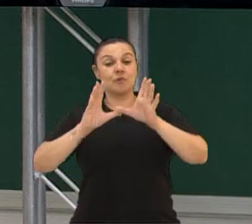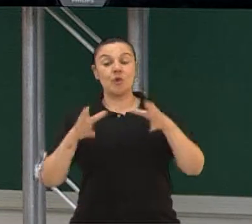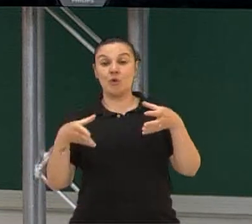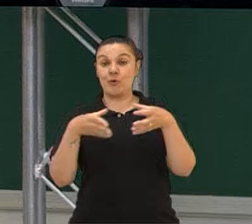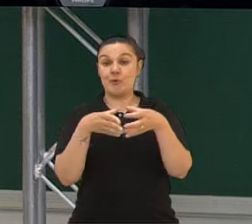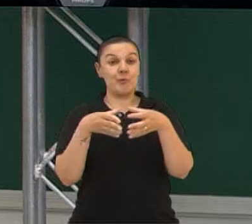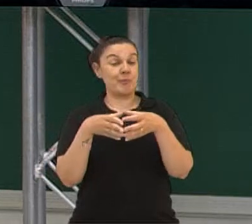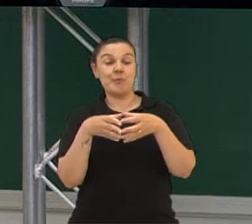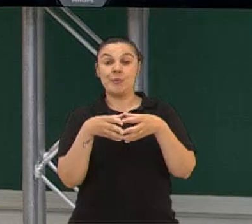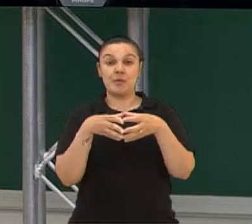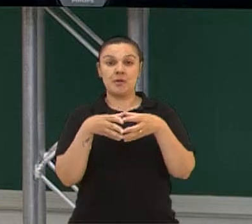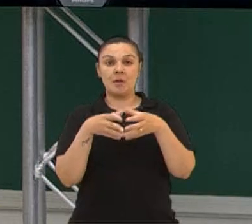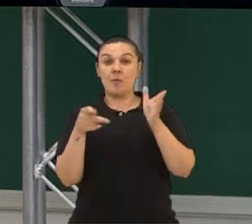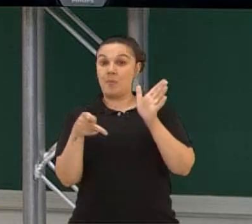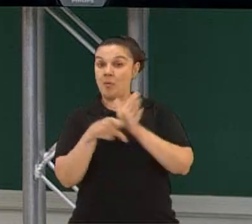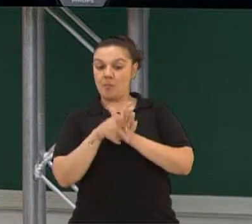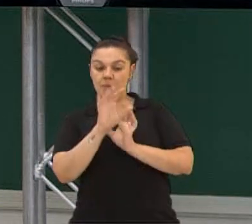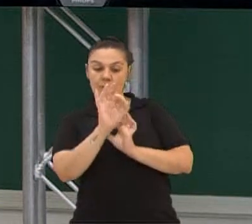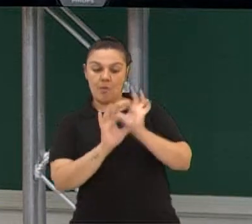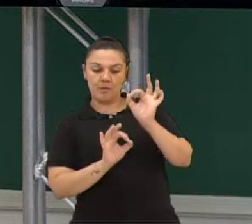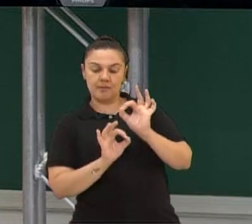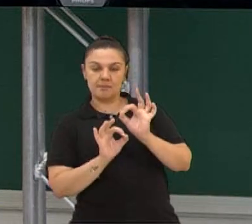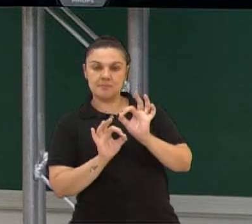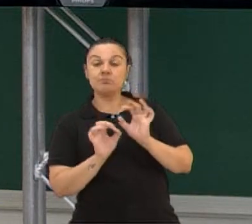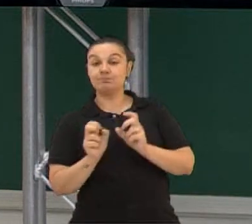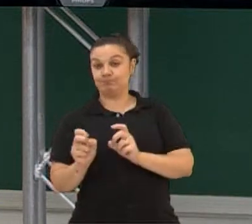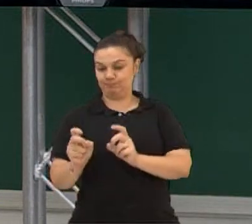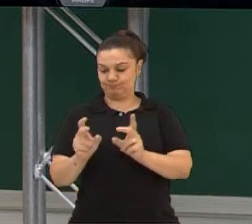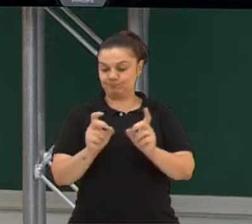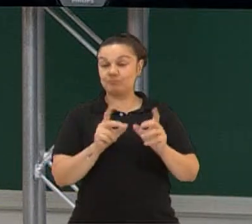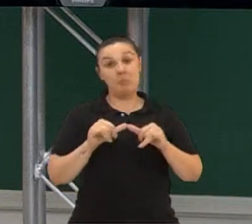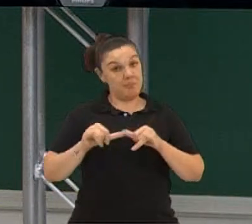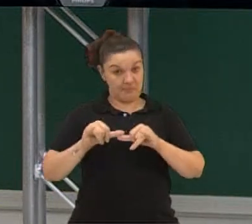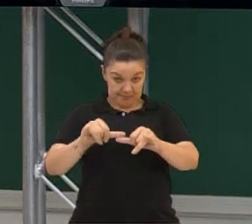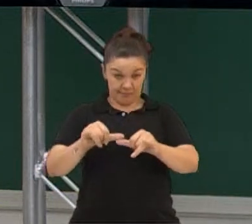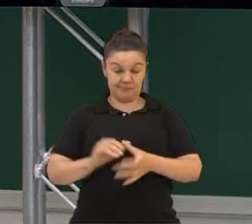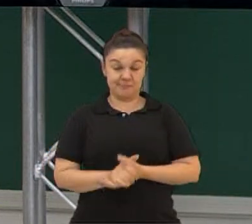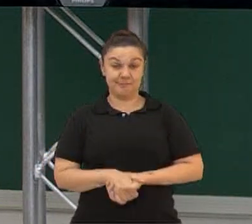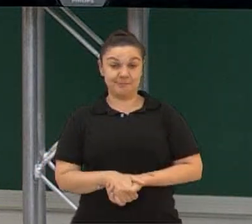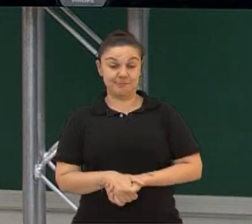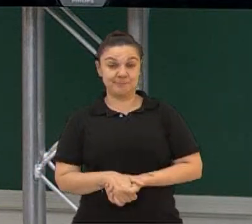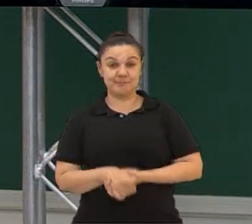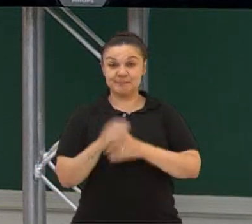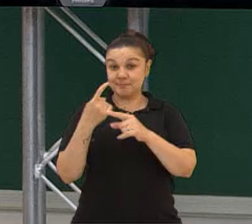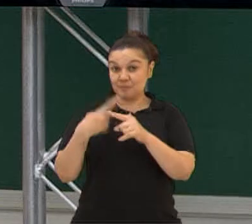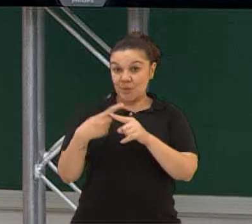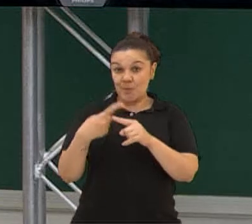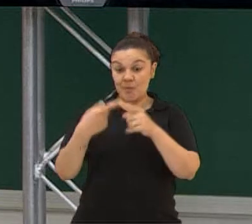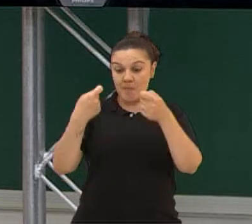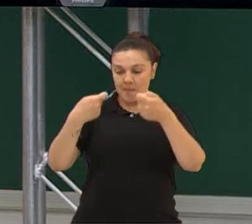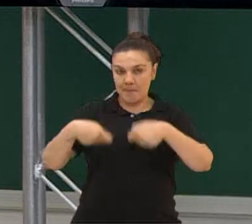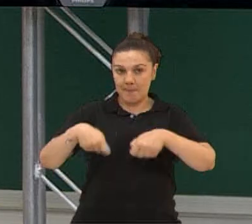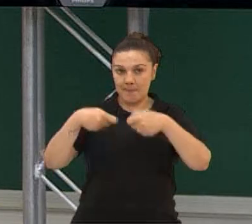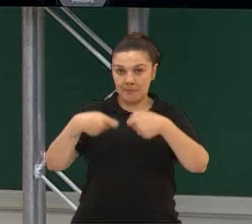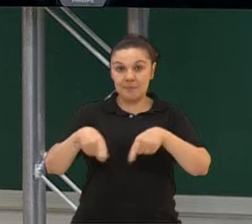parte de uma lógica de mercado, né? Uma lógica de mercado, onde ele tem que